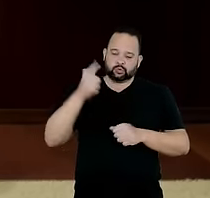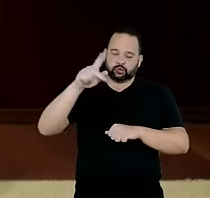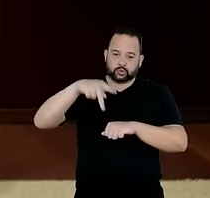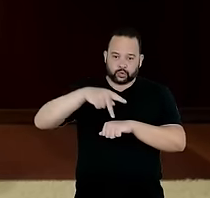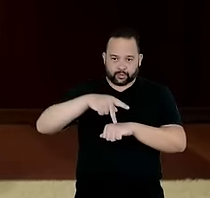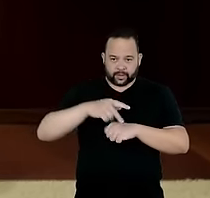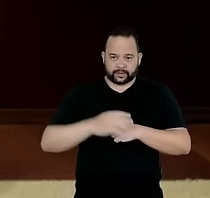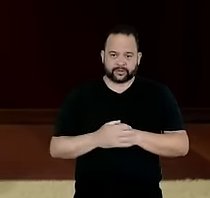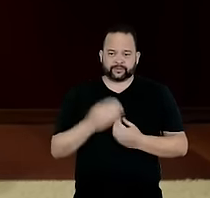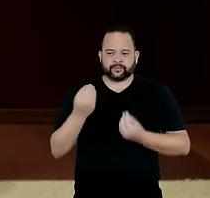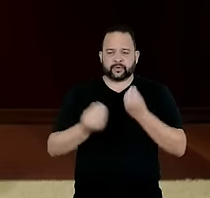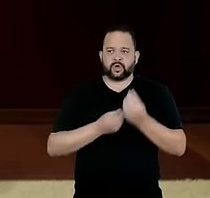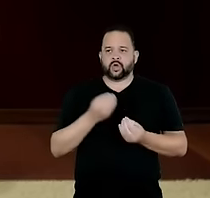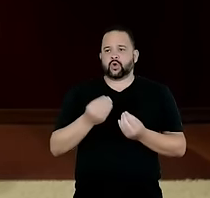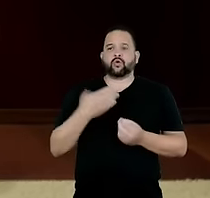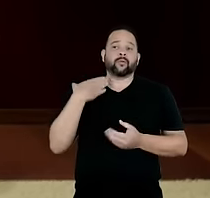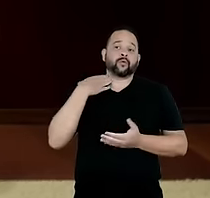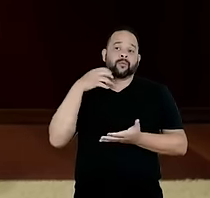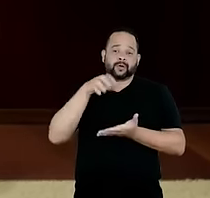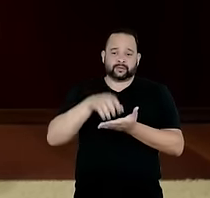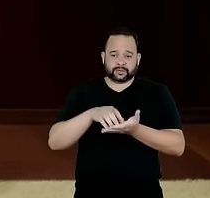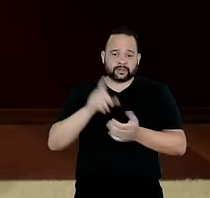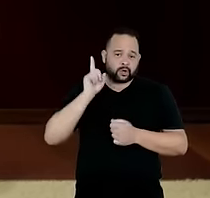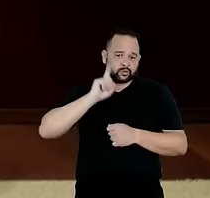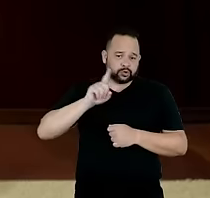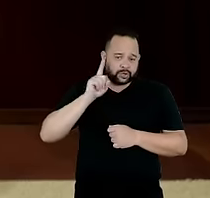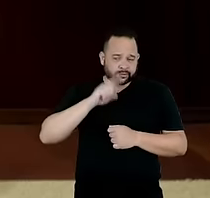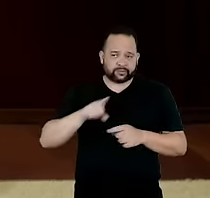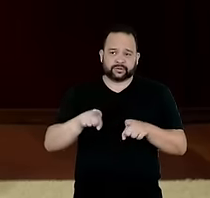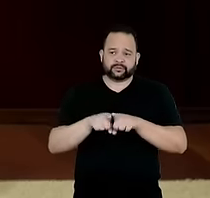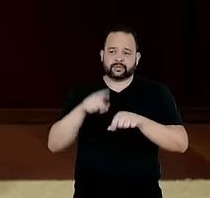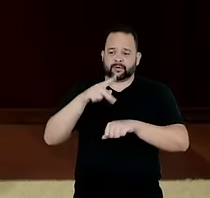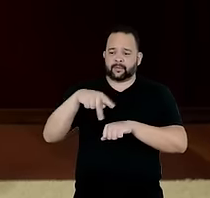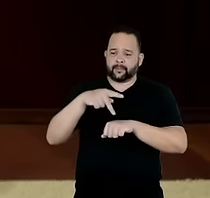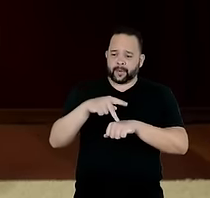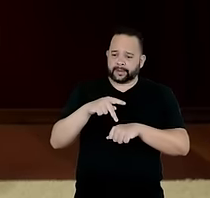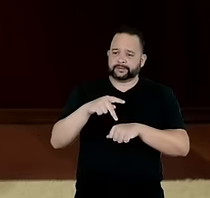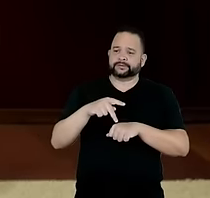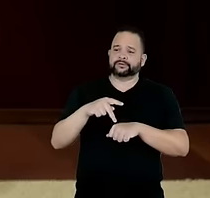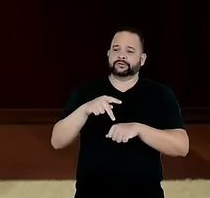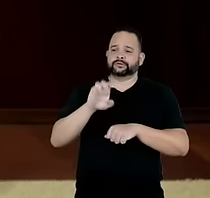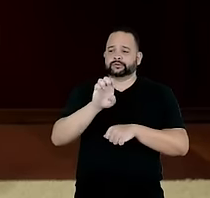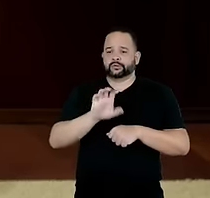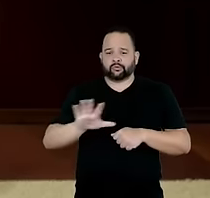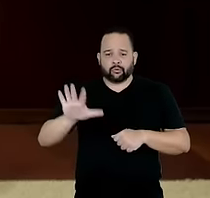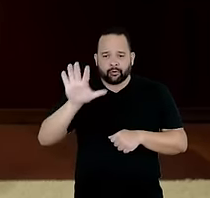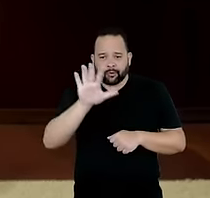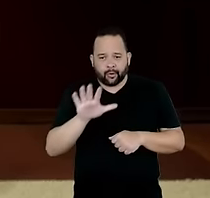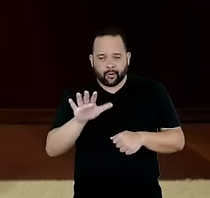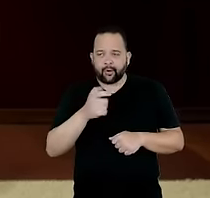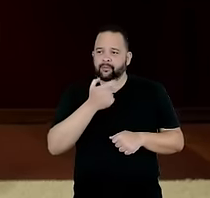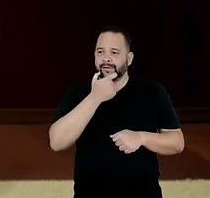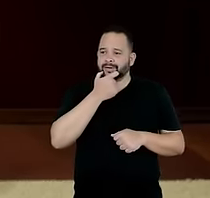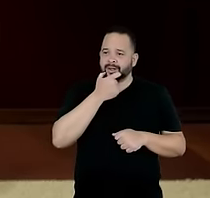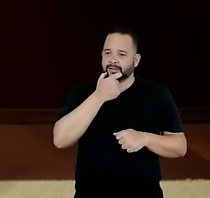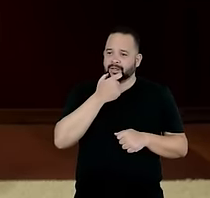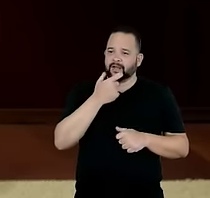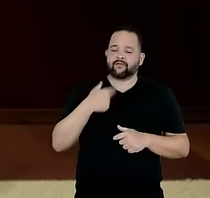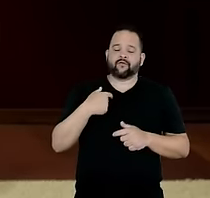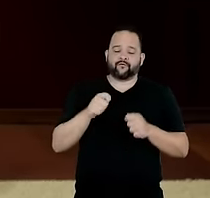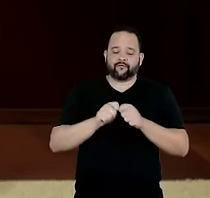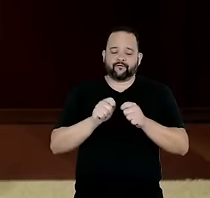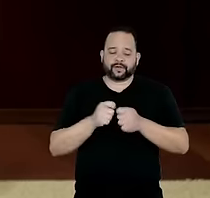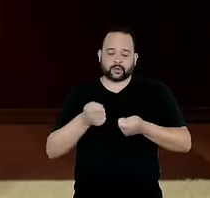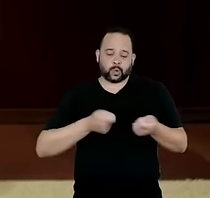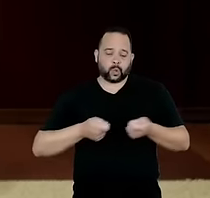Estados Unidos e mesmo economias desenvolvidas como Europa Inglaterra vão fazer essa condução de política monetária daqui para frente o que a gente pode